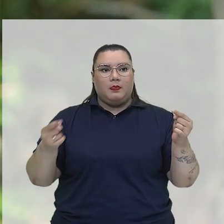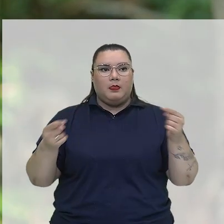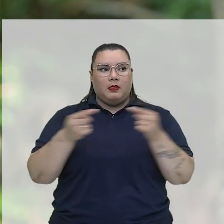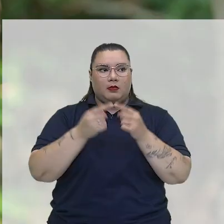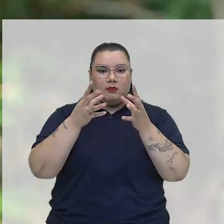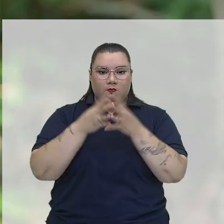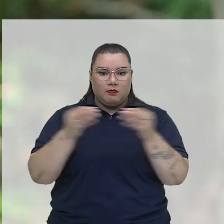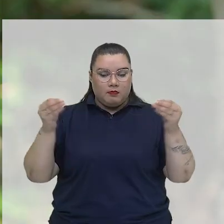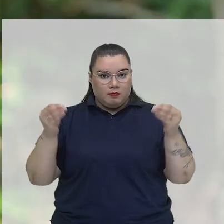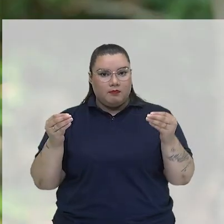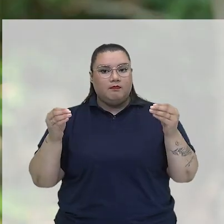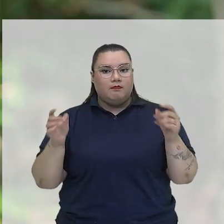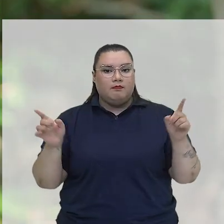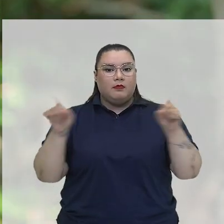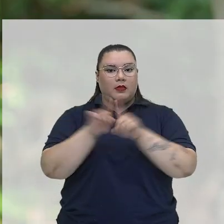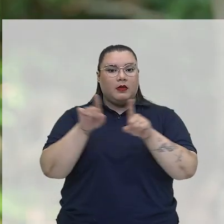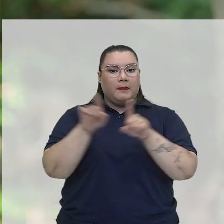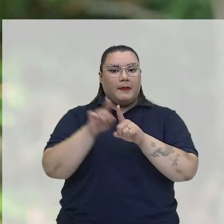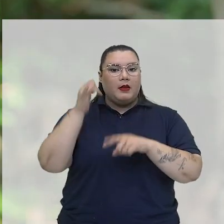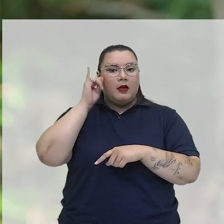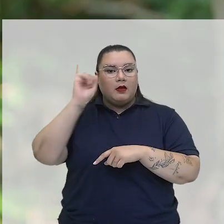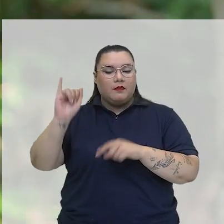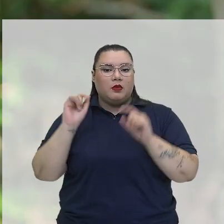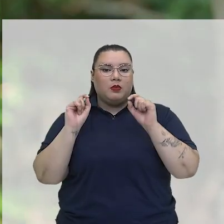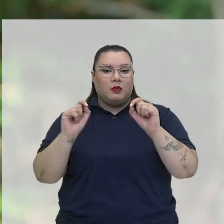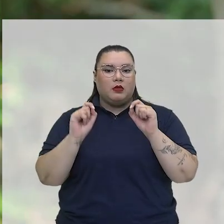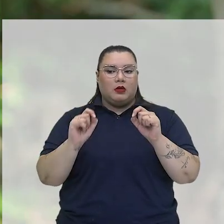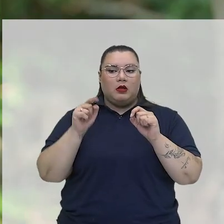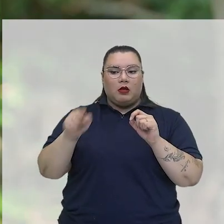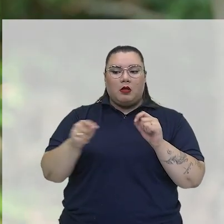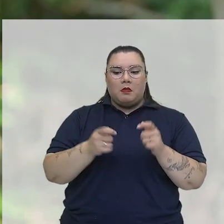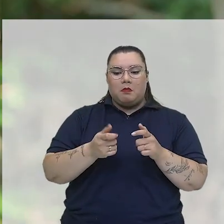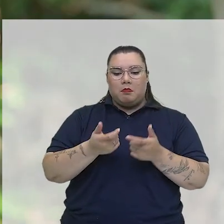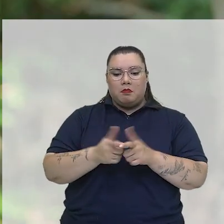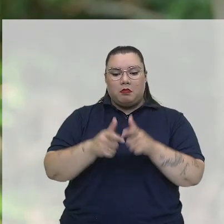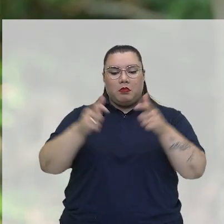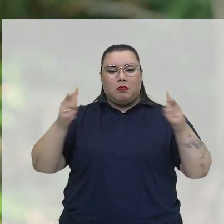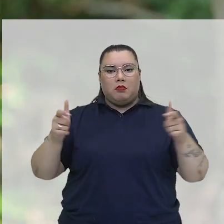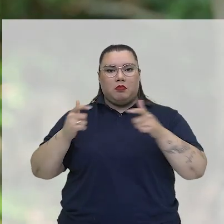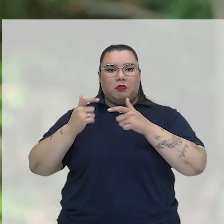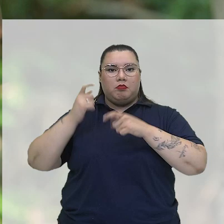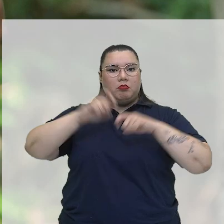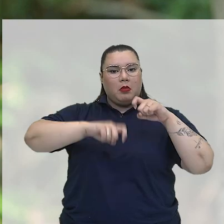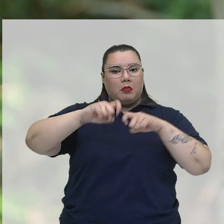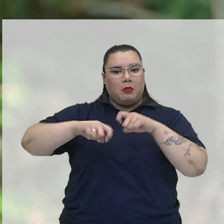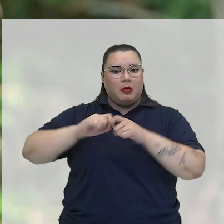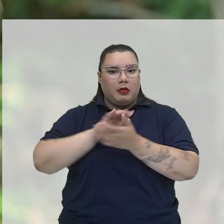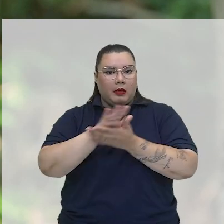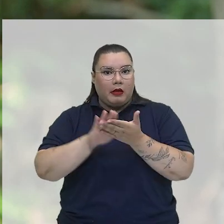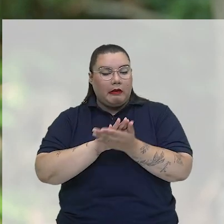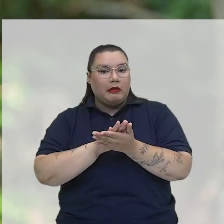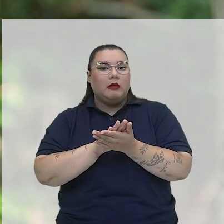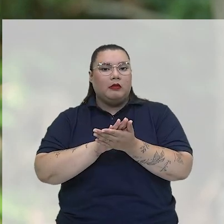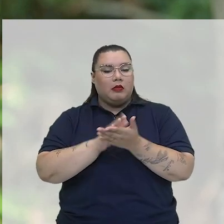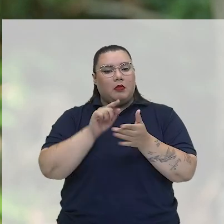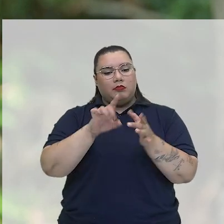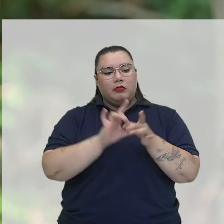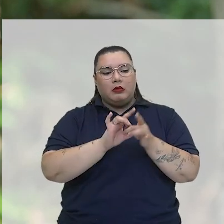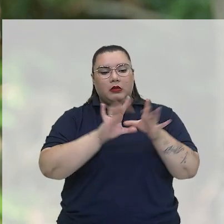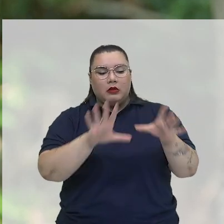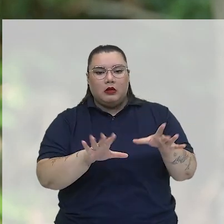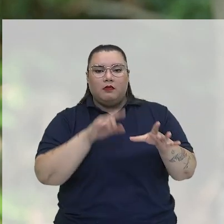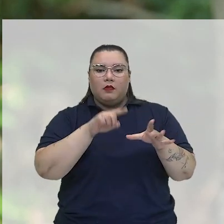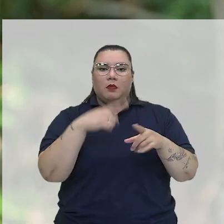extinção, evitando assim com que elas deixem de se reproduzir. Também garante o equilíbrio aquático, porque